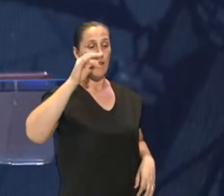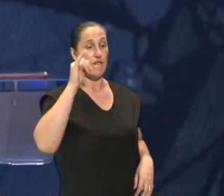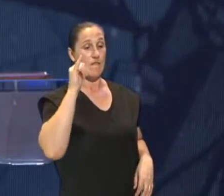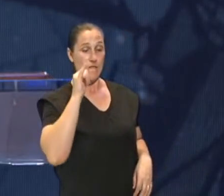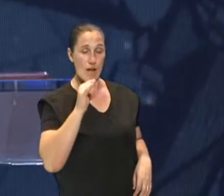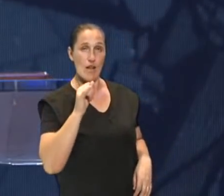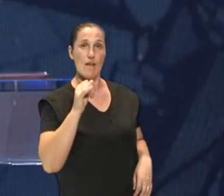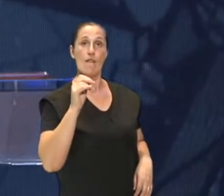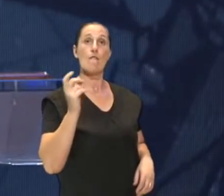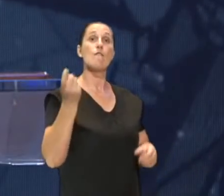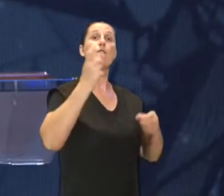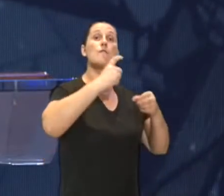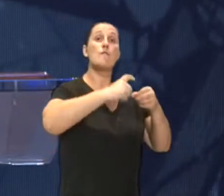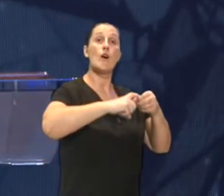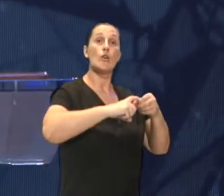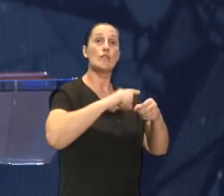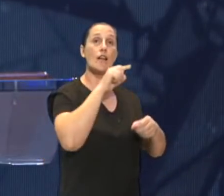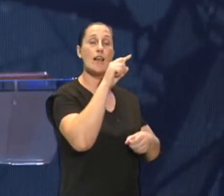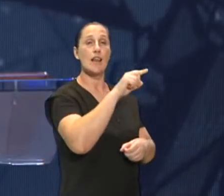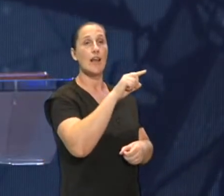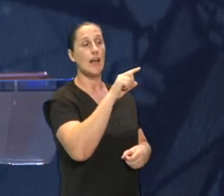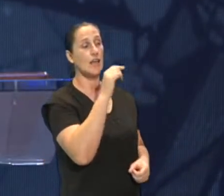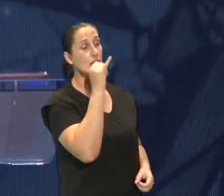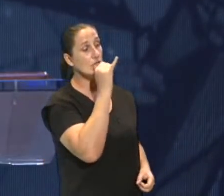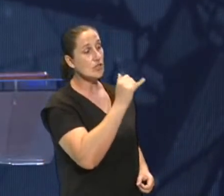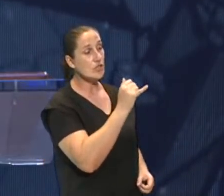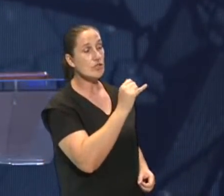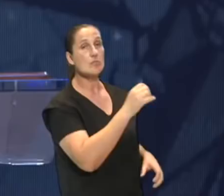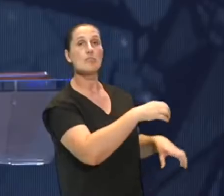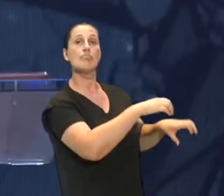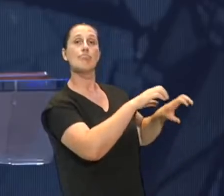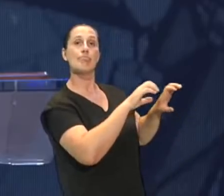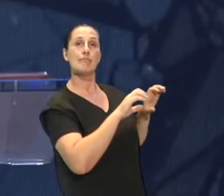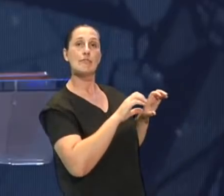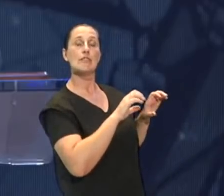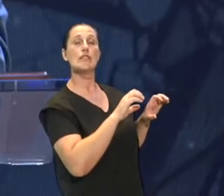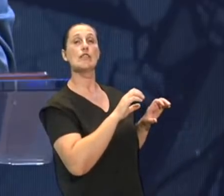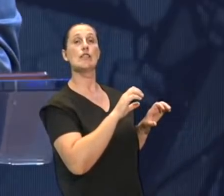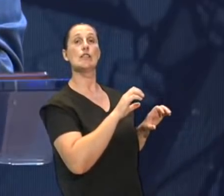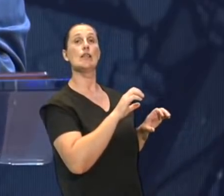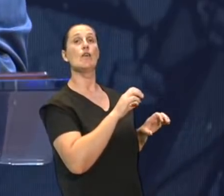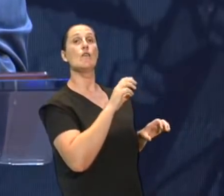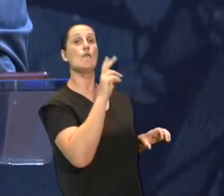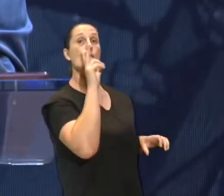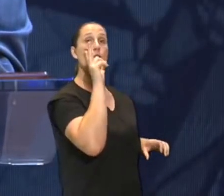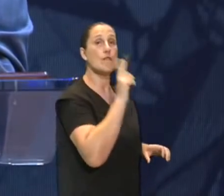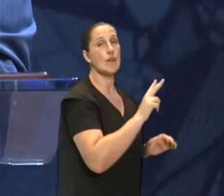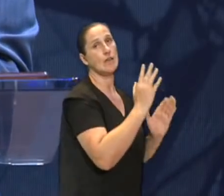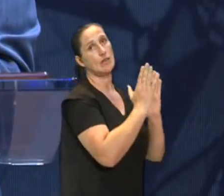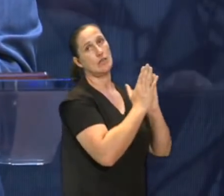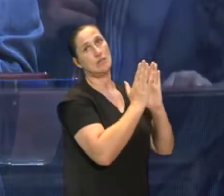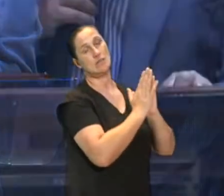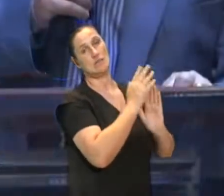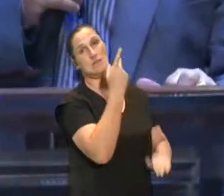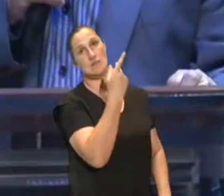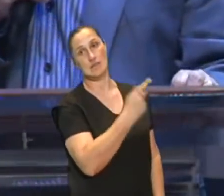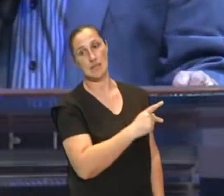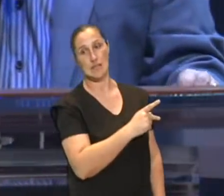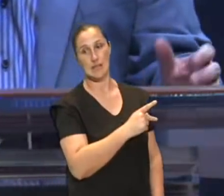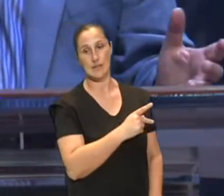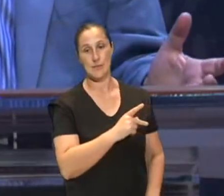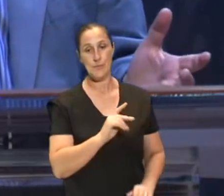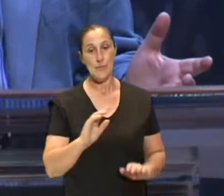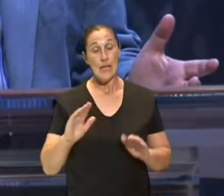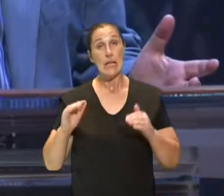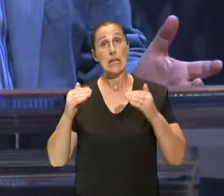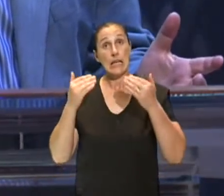meu servo que eu ouvi a oração dele. E então nos versículos 4, 5 e 6 a gente vai ler assim: e então a palavra